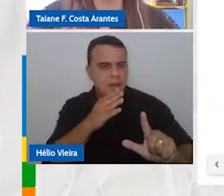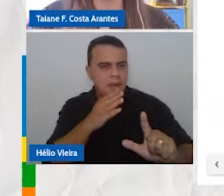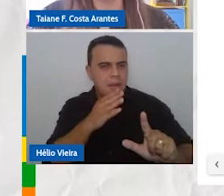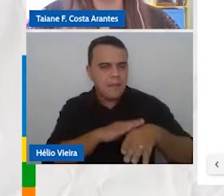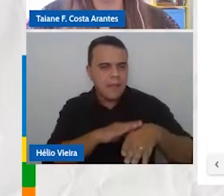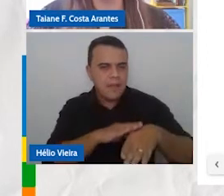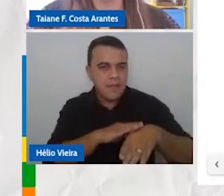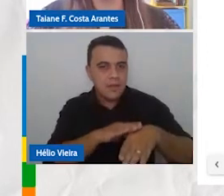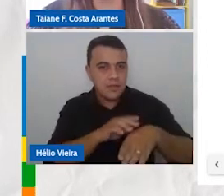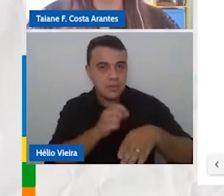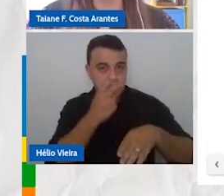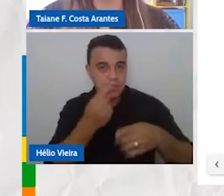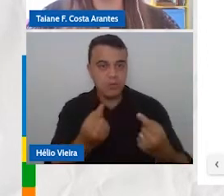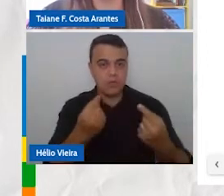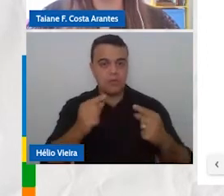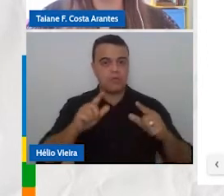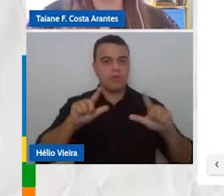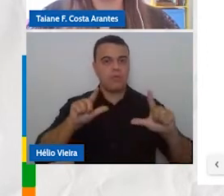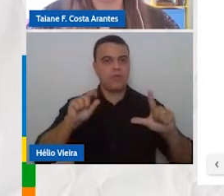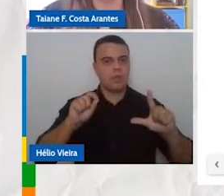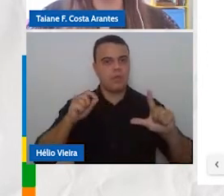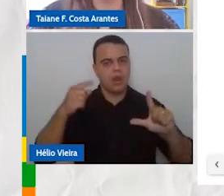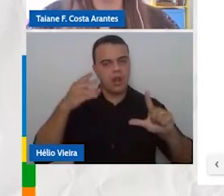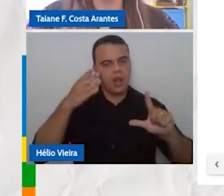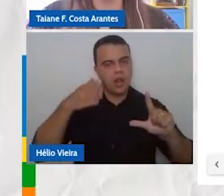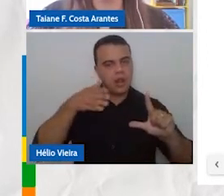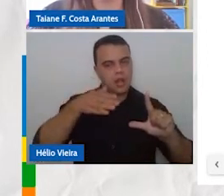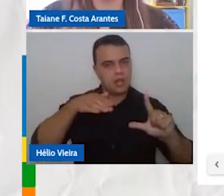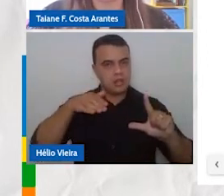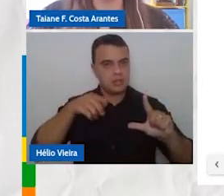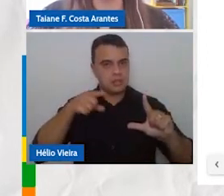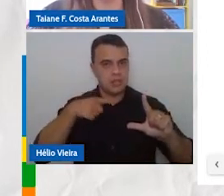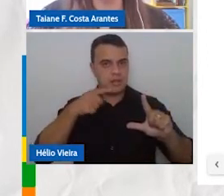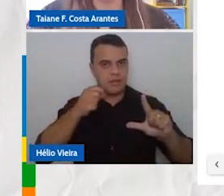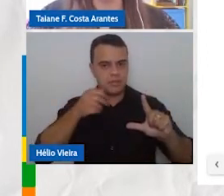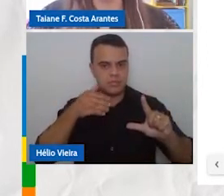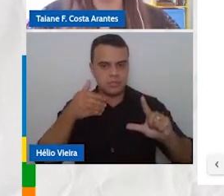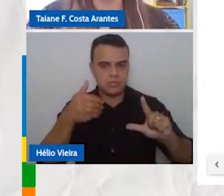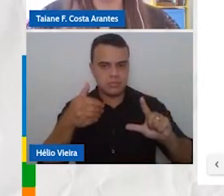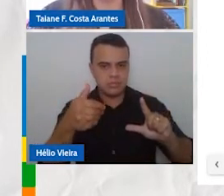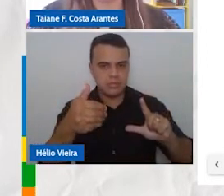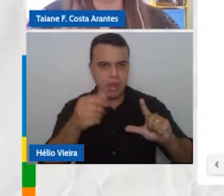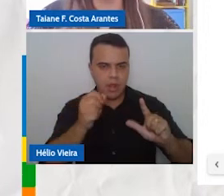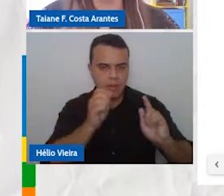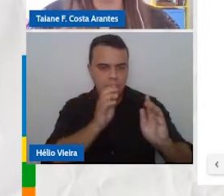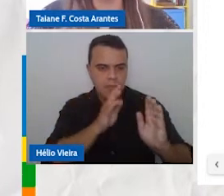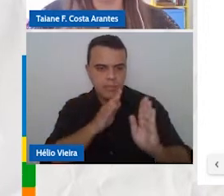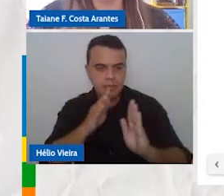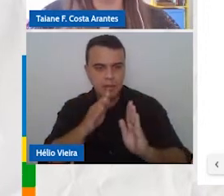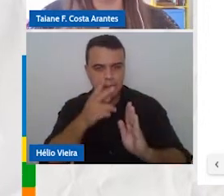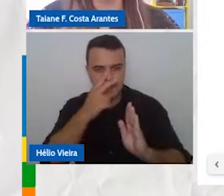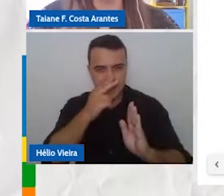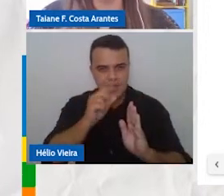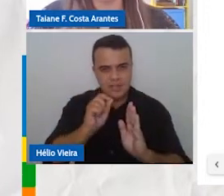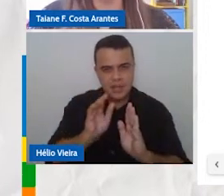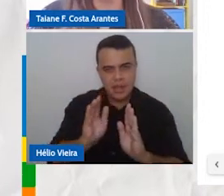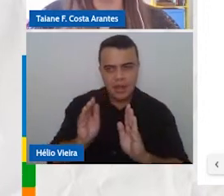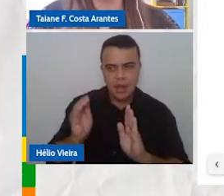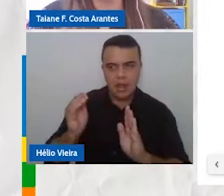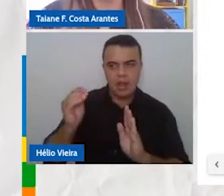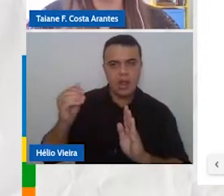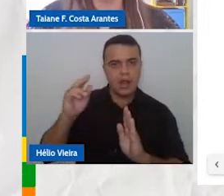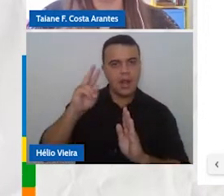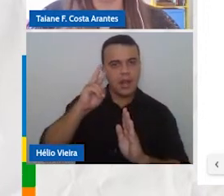plano de fundo perpassando por linhas diagonais e faixas tonais que criam arestas, remetem